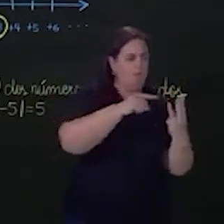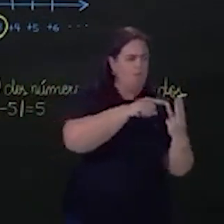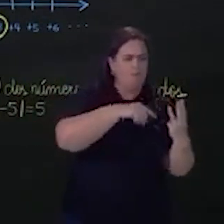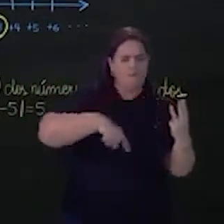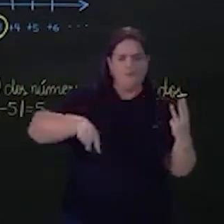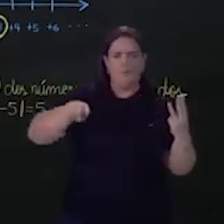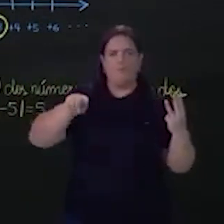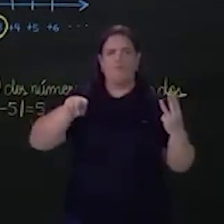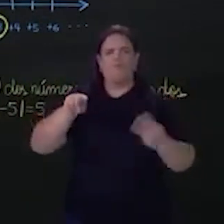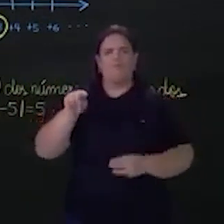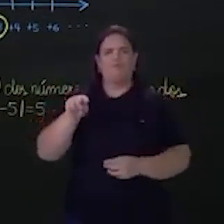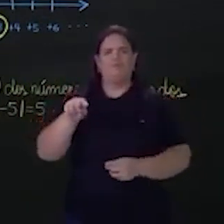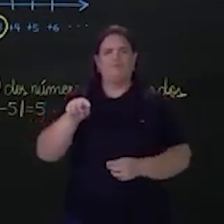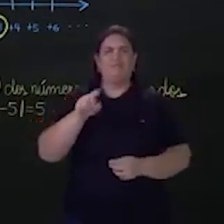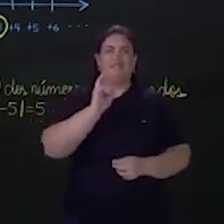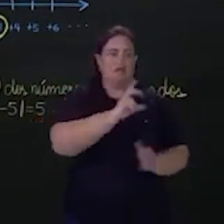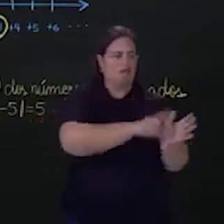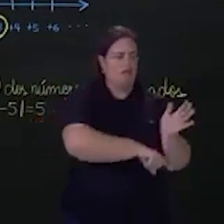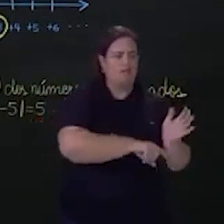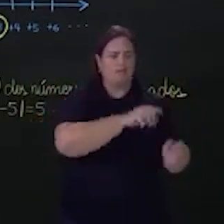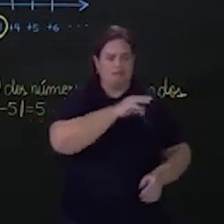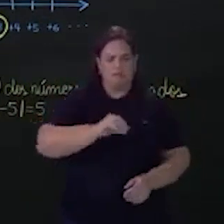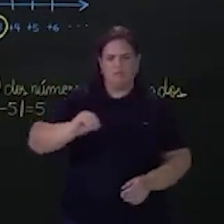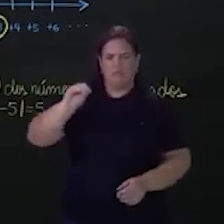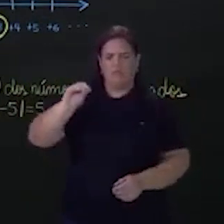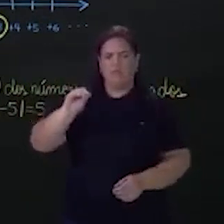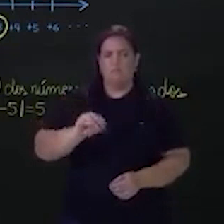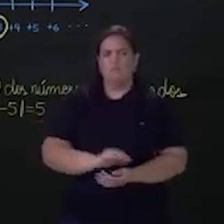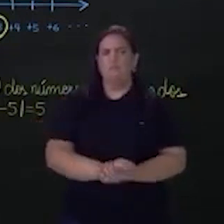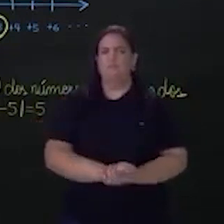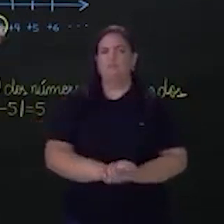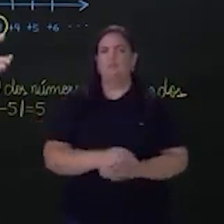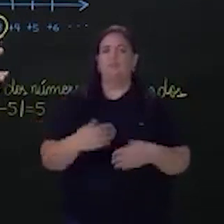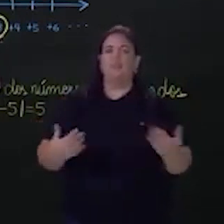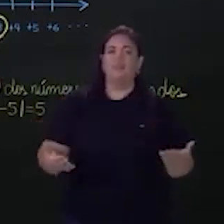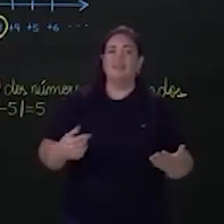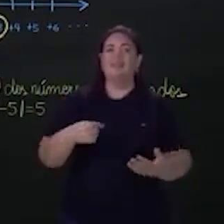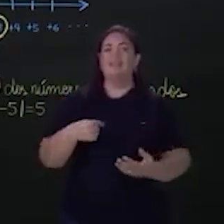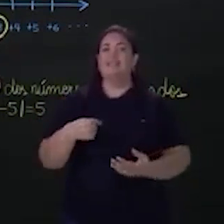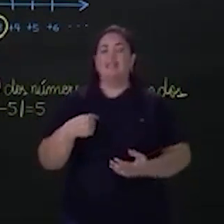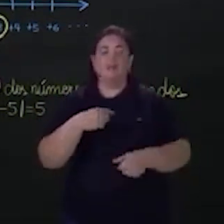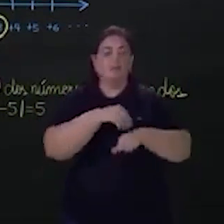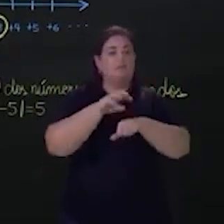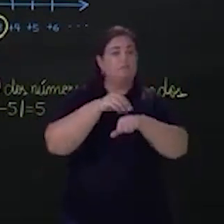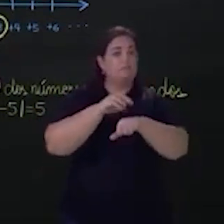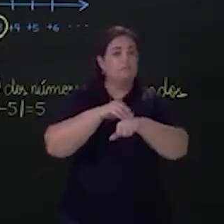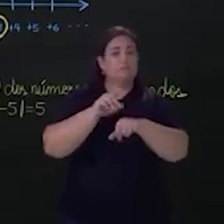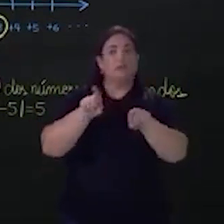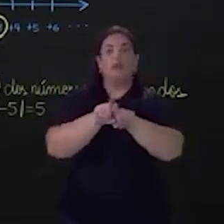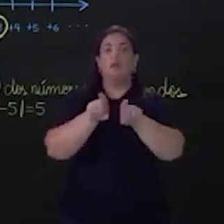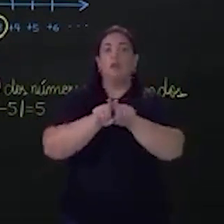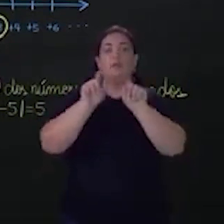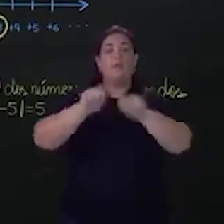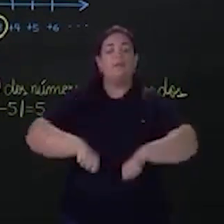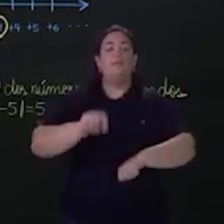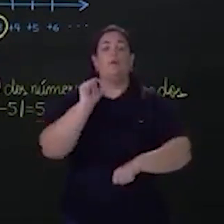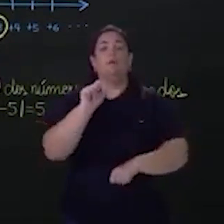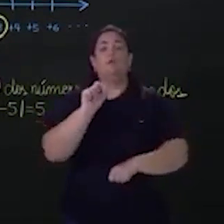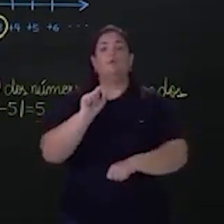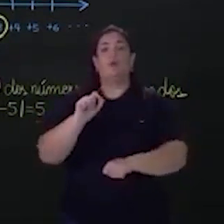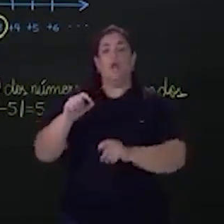origem. É lógico e evidente também que toda essa ideia que eu acabei de lhes falar, ela também funciona para os